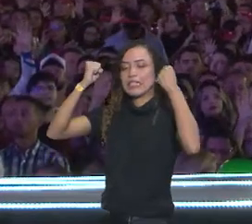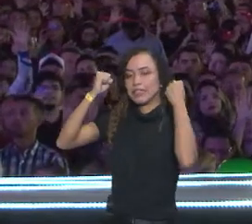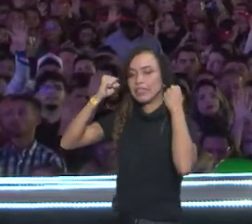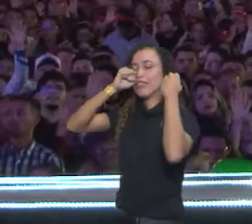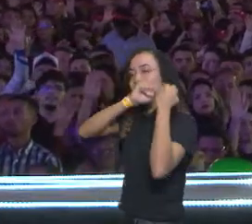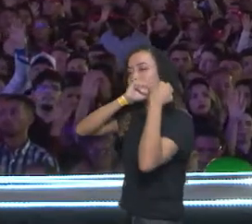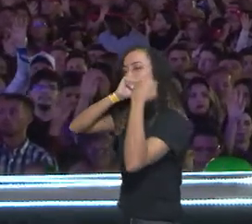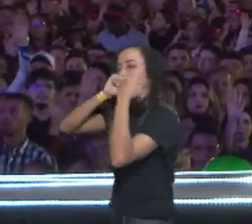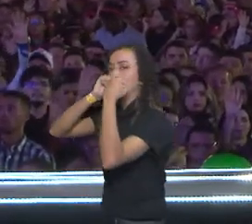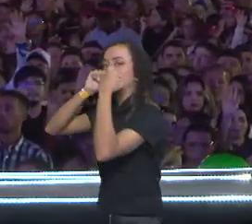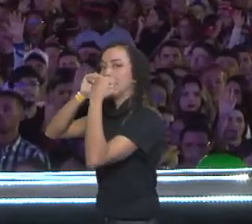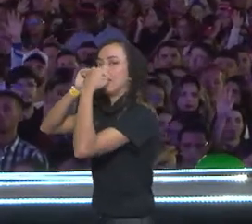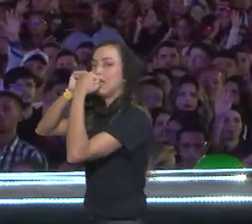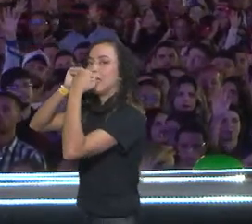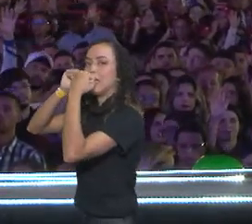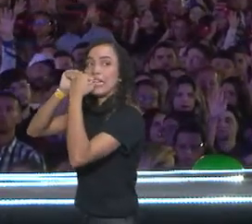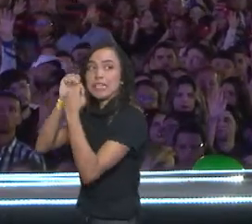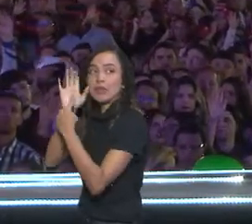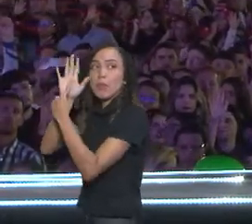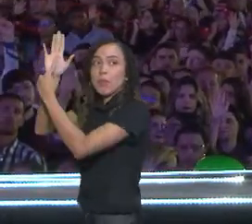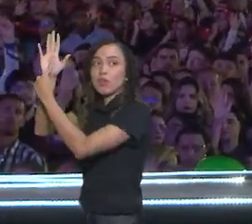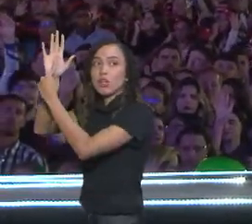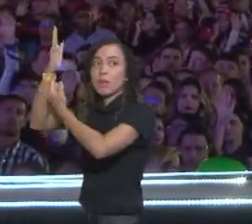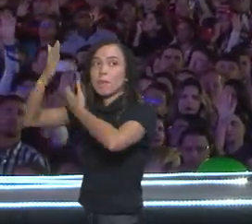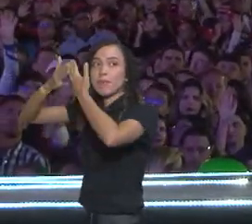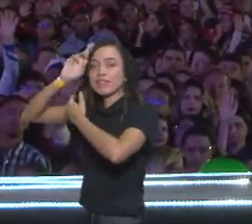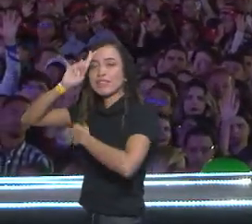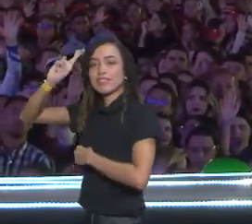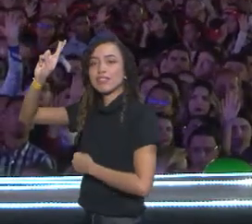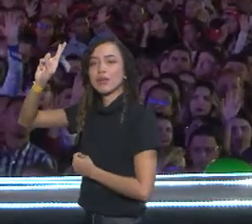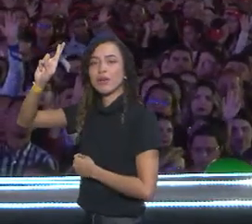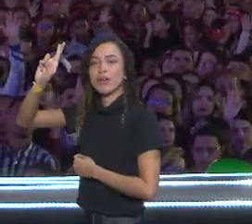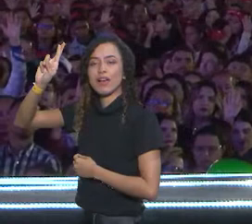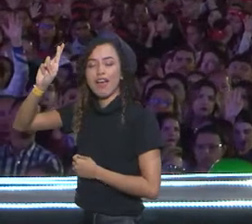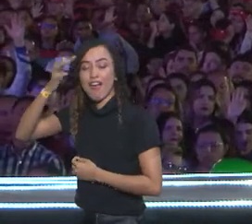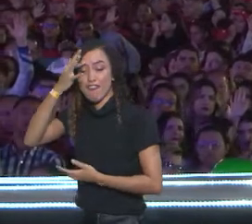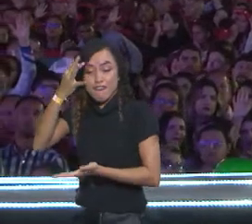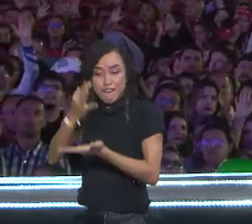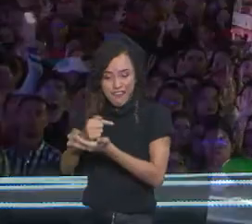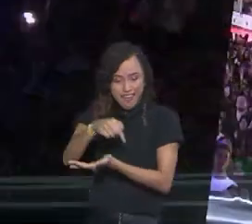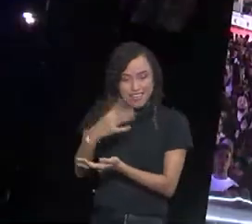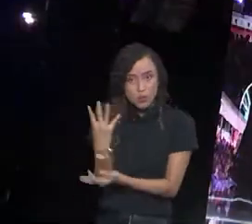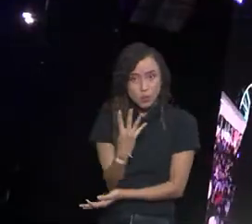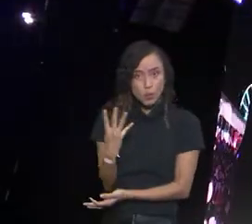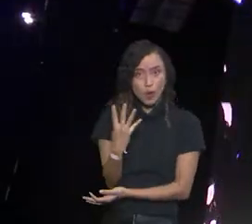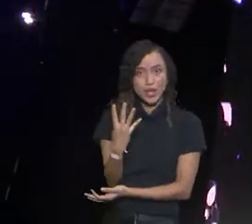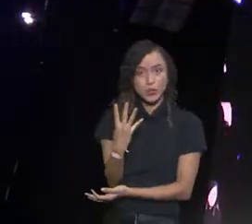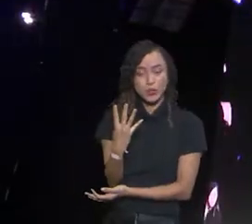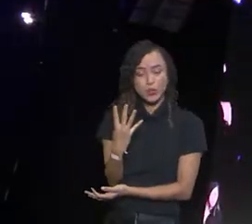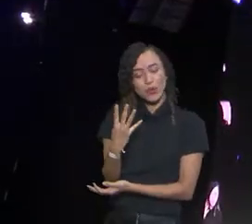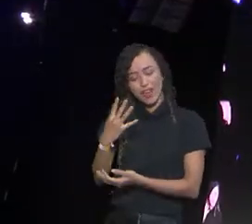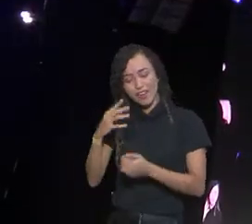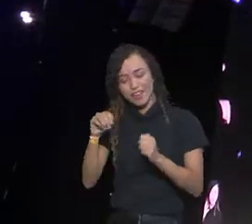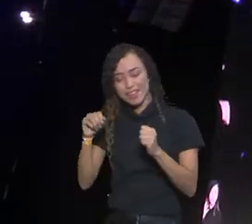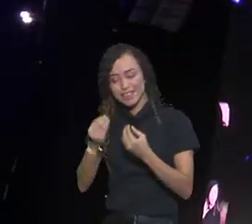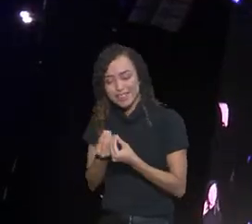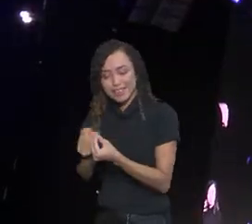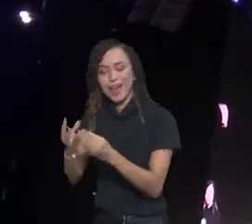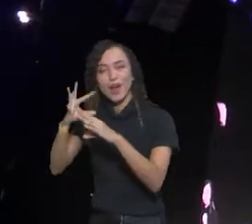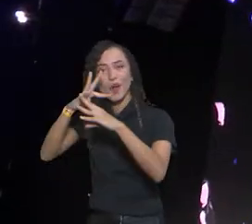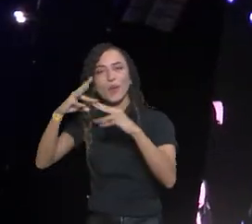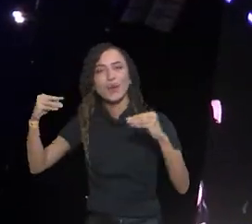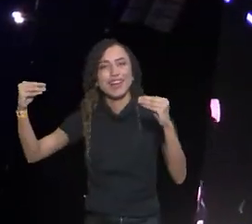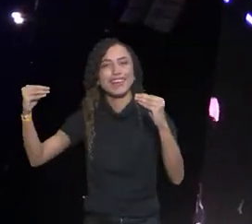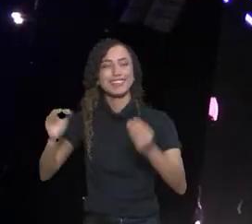levaram ele até a presença de Jesus a fé daqueles quatro fez com que ele fosse Curado então não